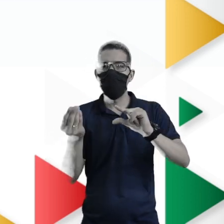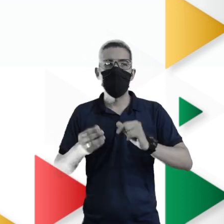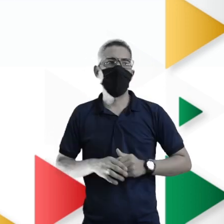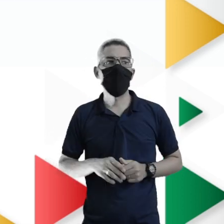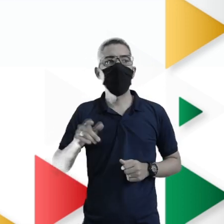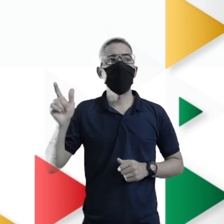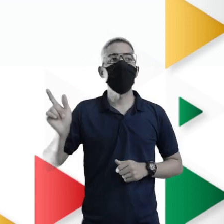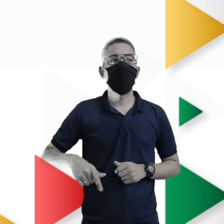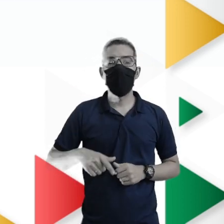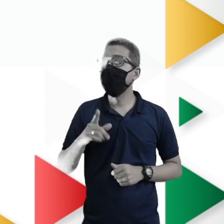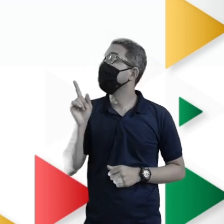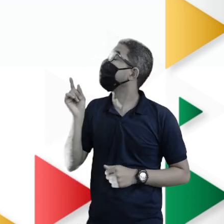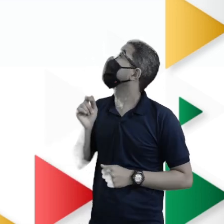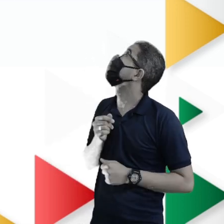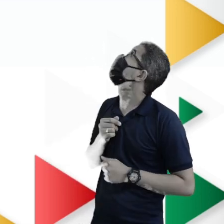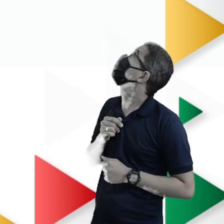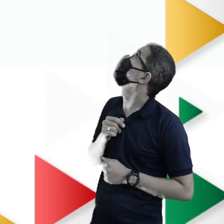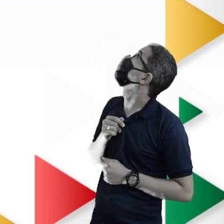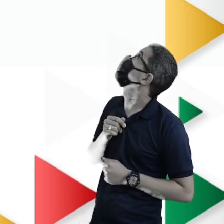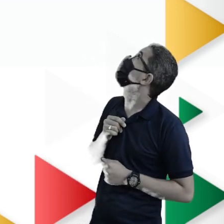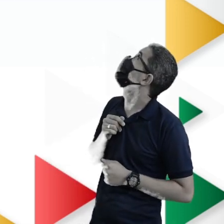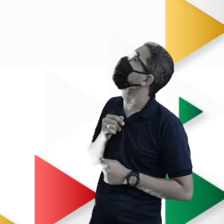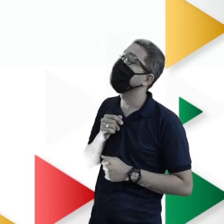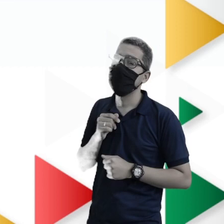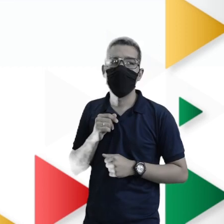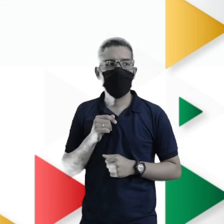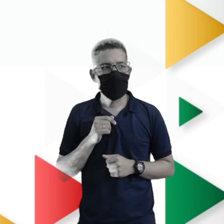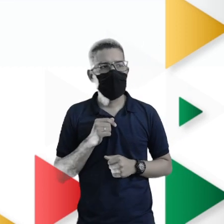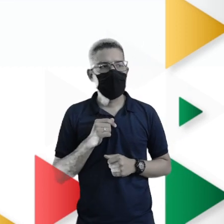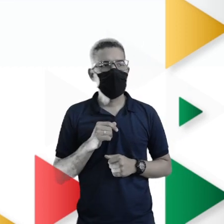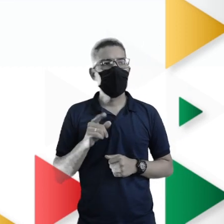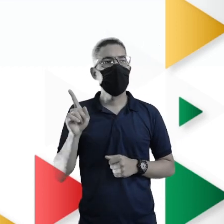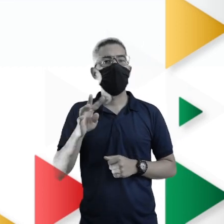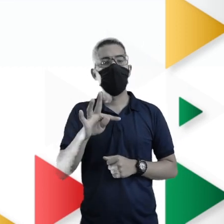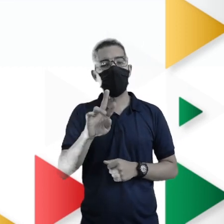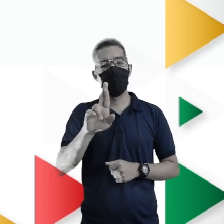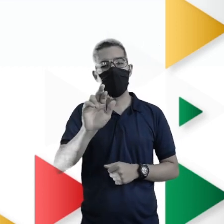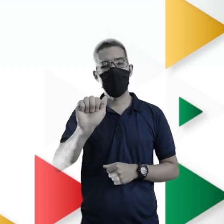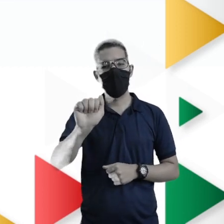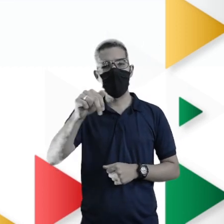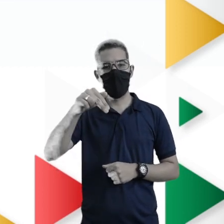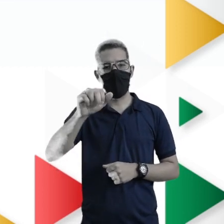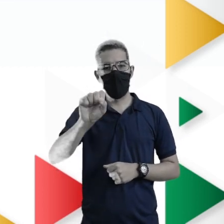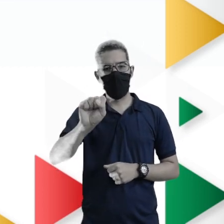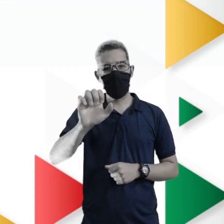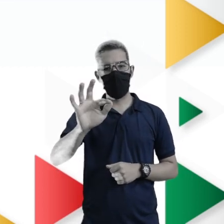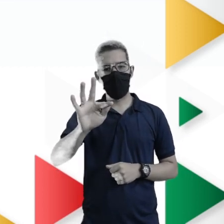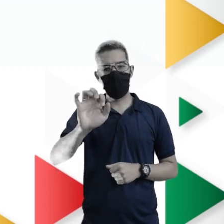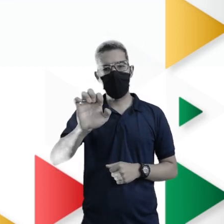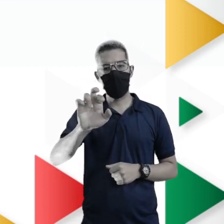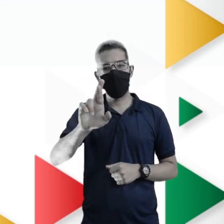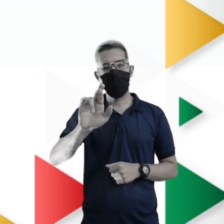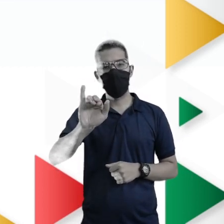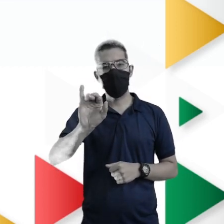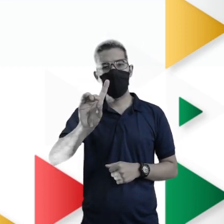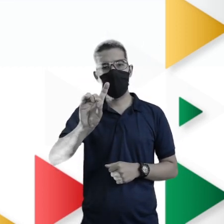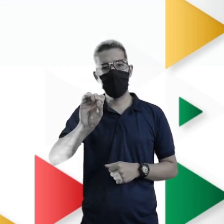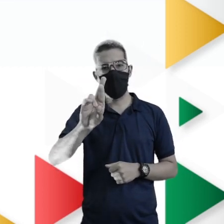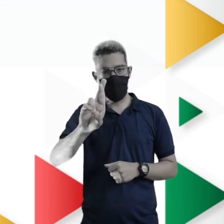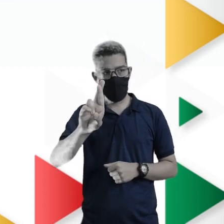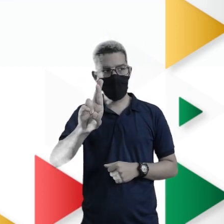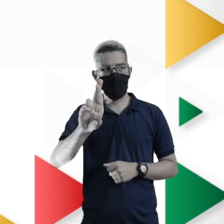é o transferidor, ok? Tem um goniômetro também e outros instrumentos que medem ângulo que são